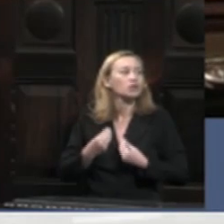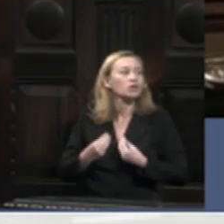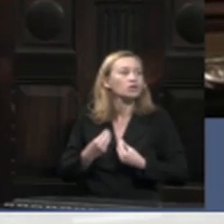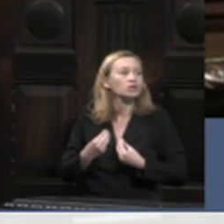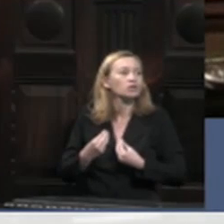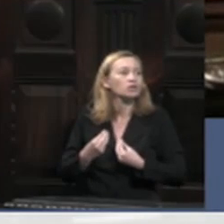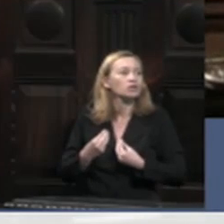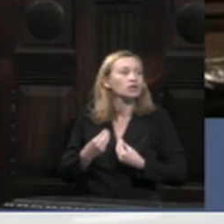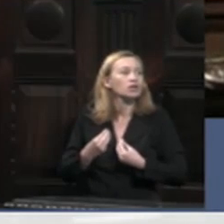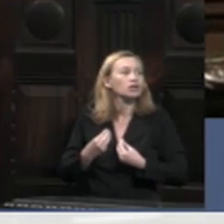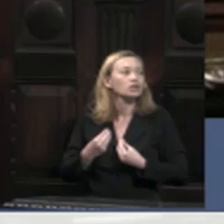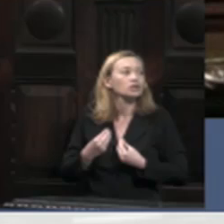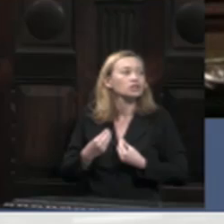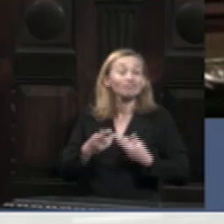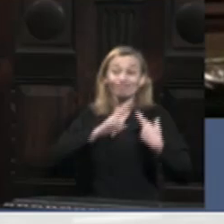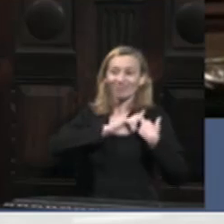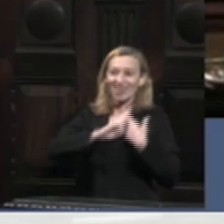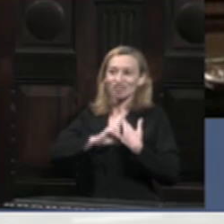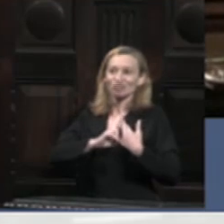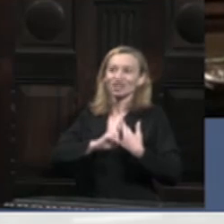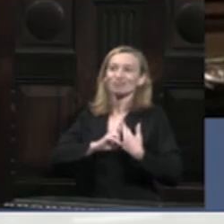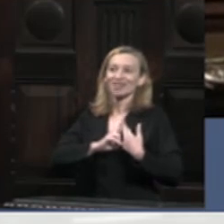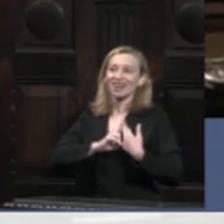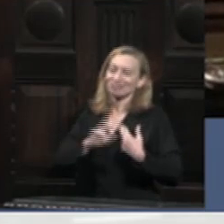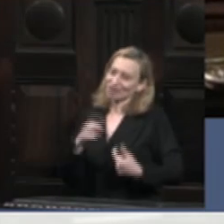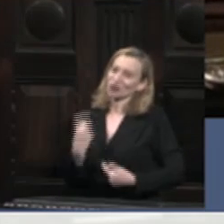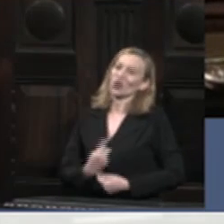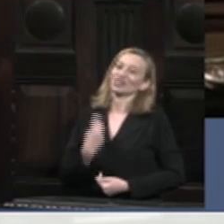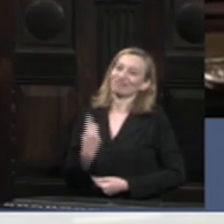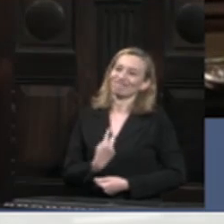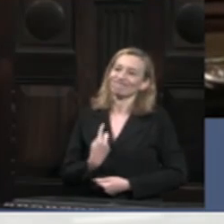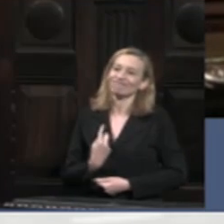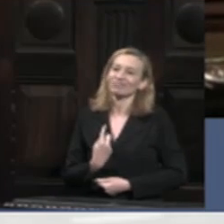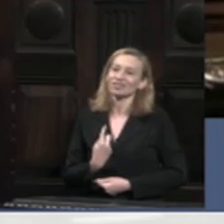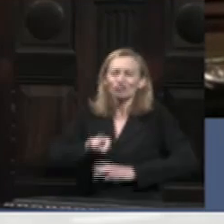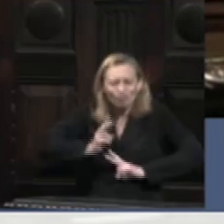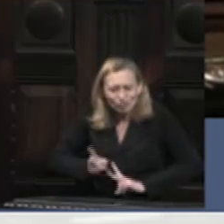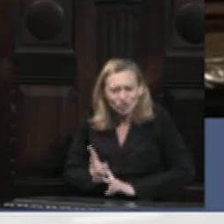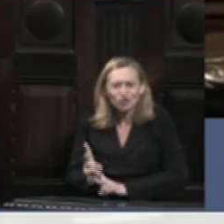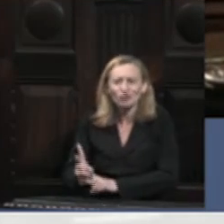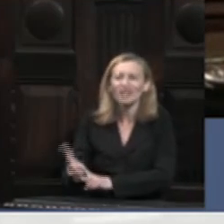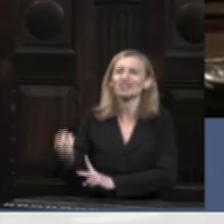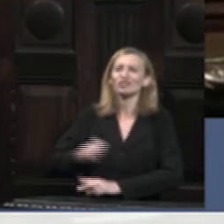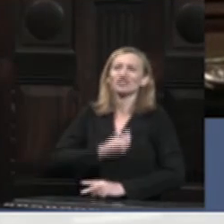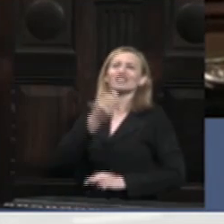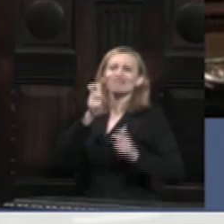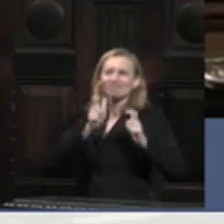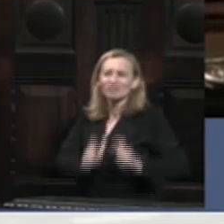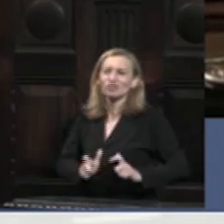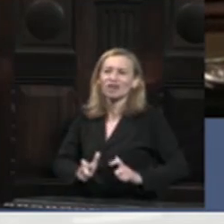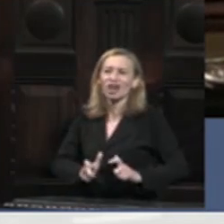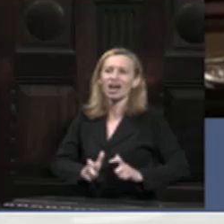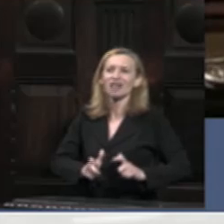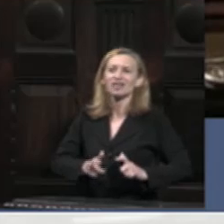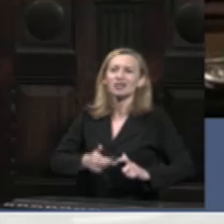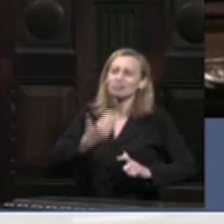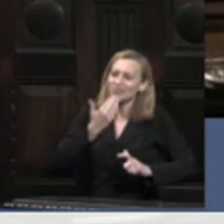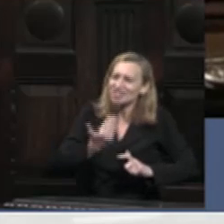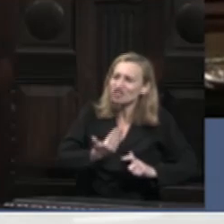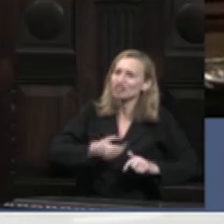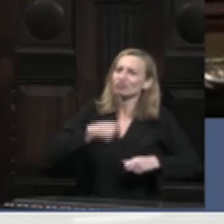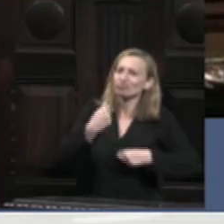lida, por um lado, como um gesto de reconhecimento popular ao mandato que temos feito ao longo desta